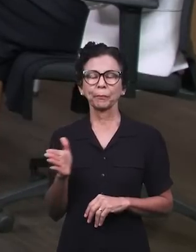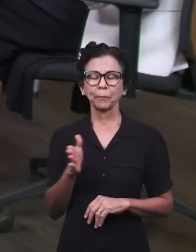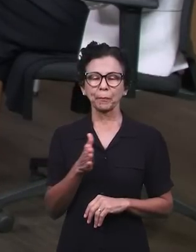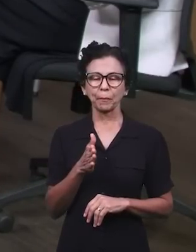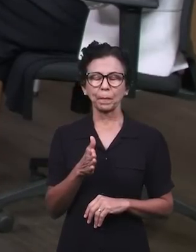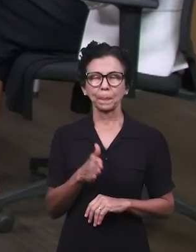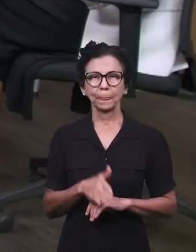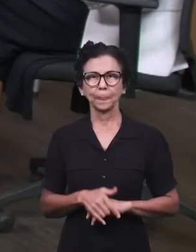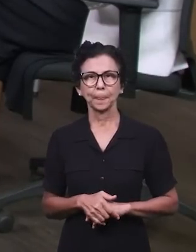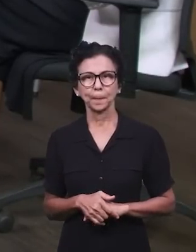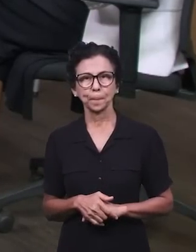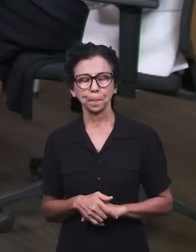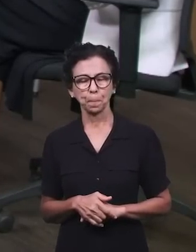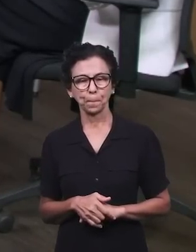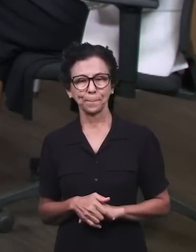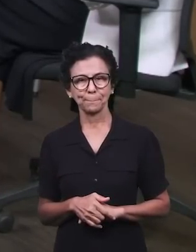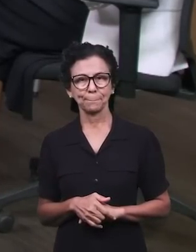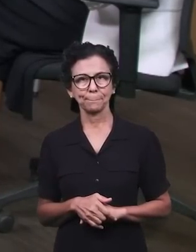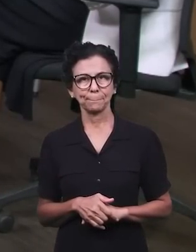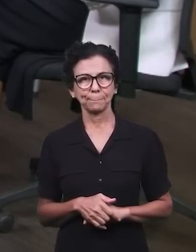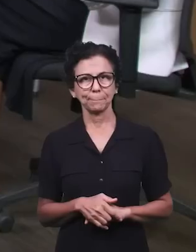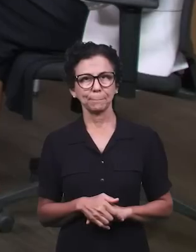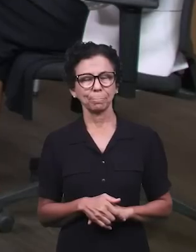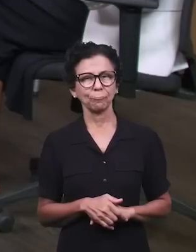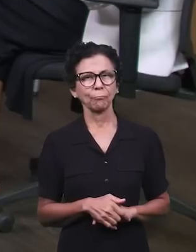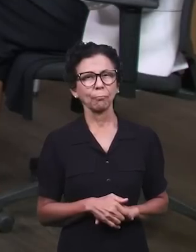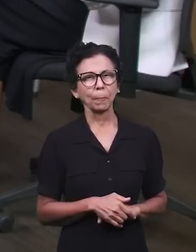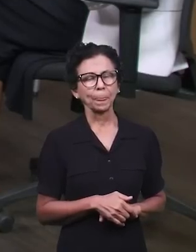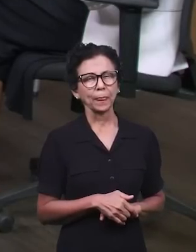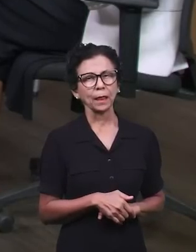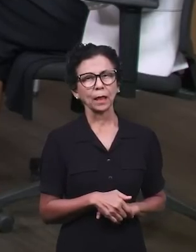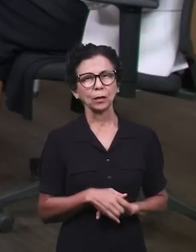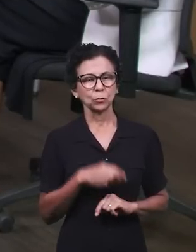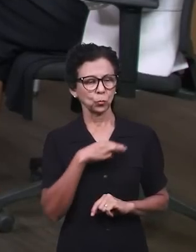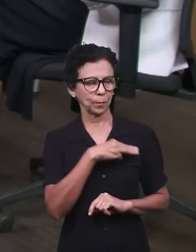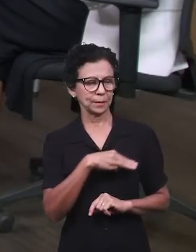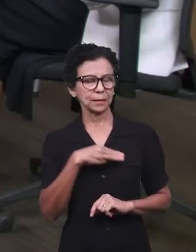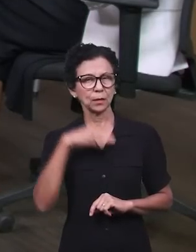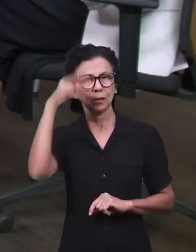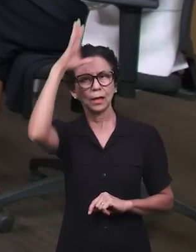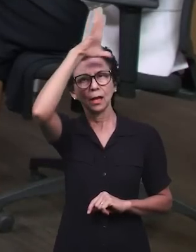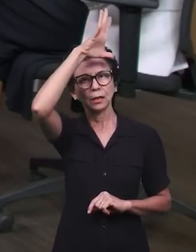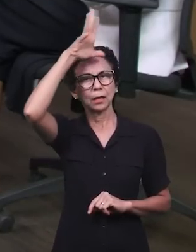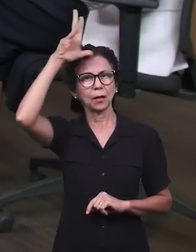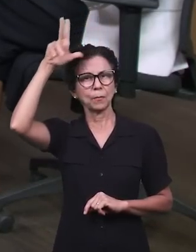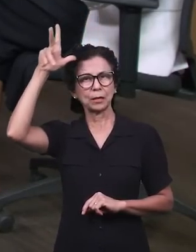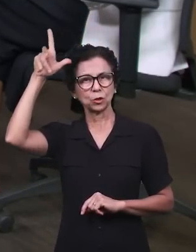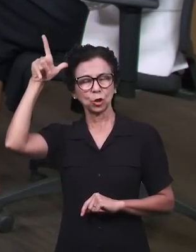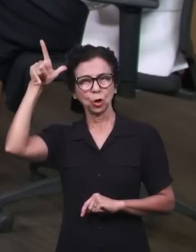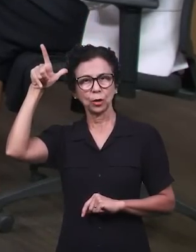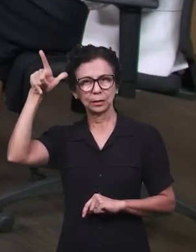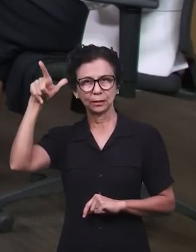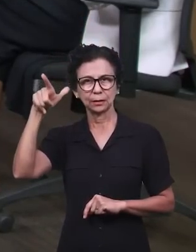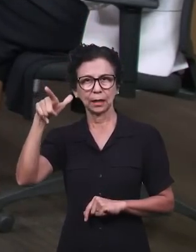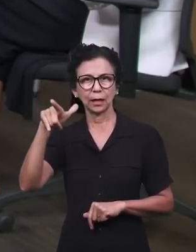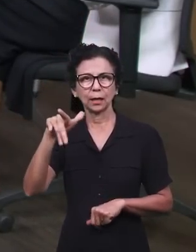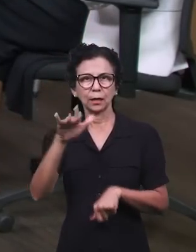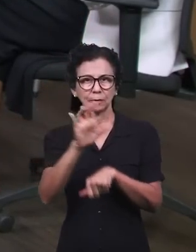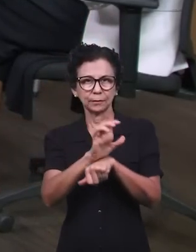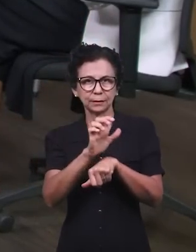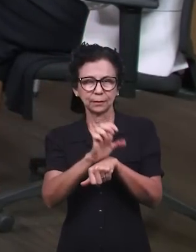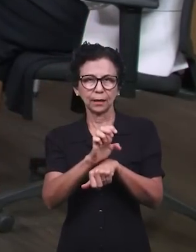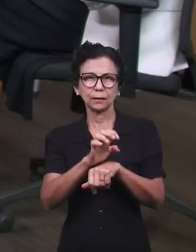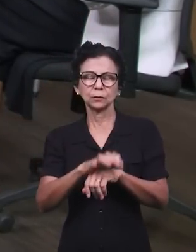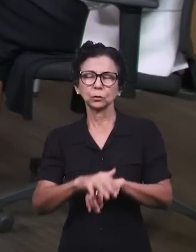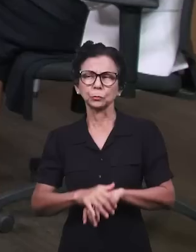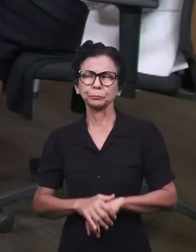experiência, com exceção de quando nós vamos na Missão Amazônia, mas eu costumo imaginar os discípulos